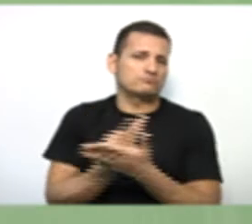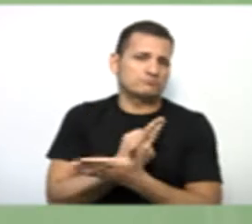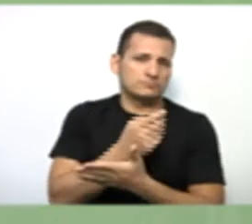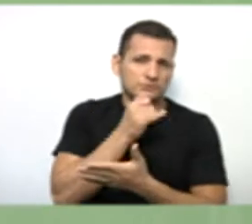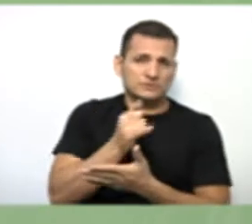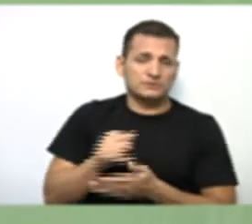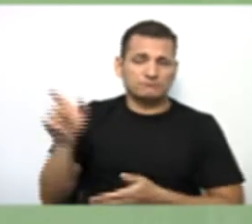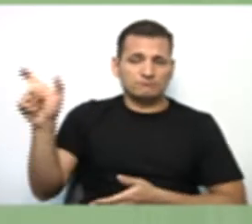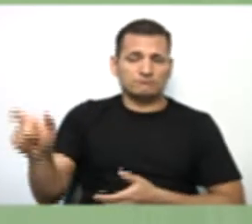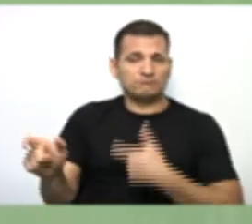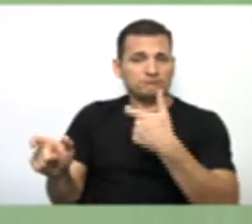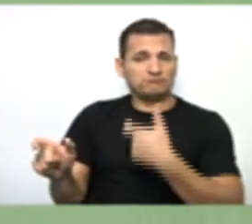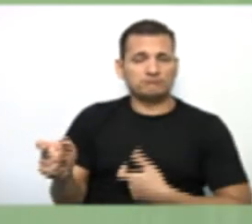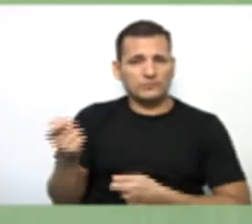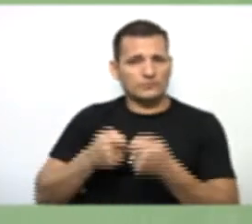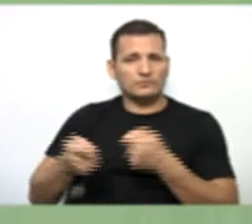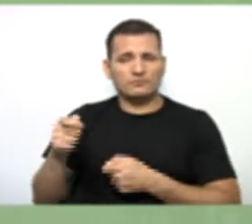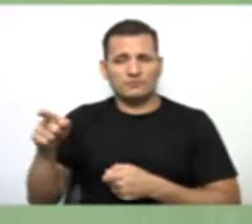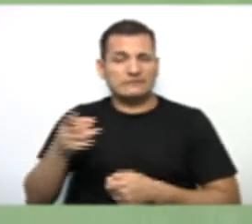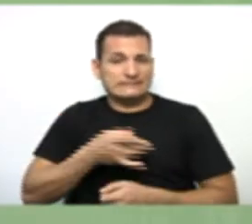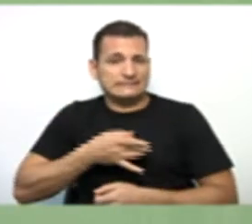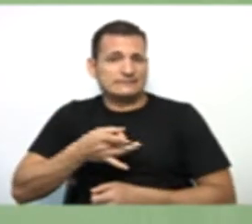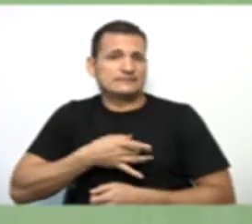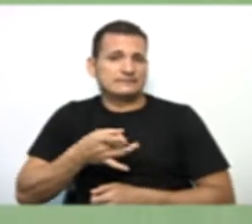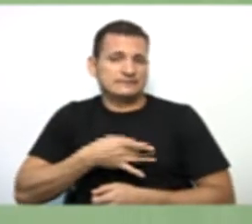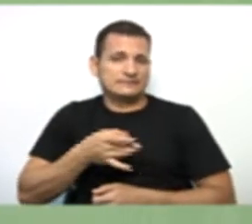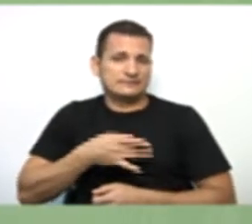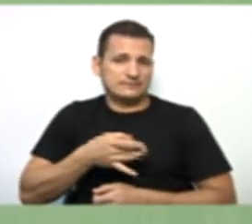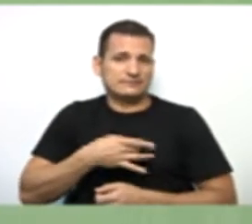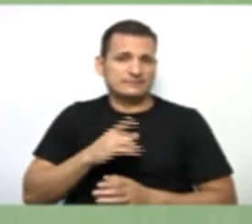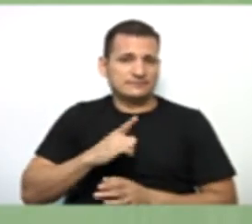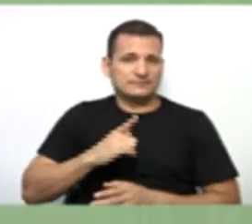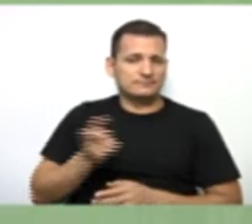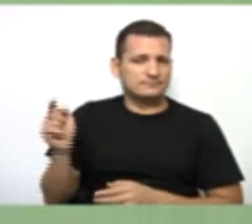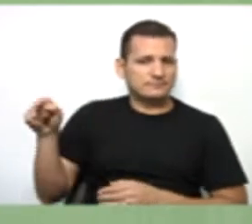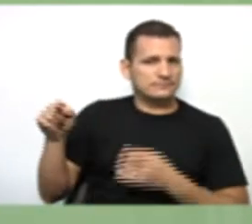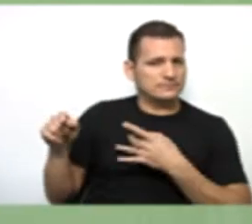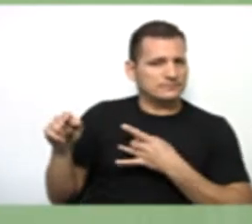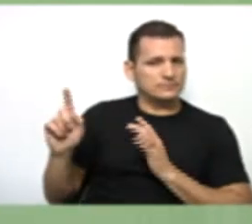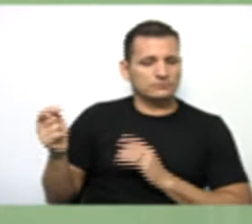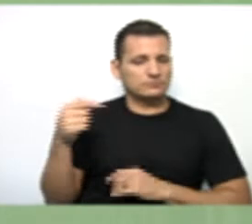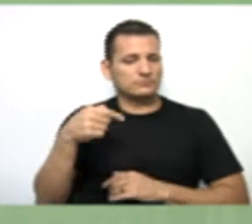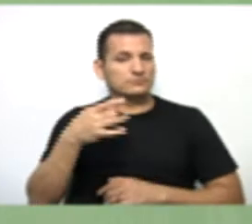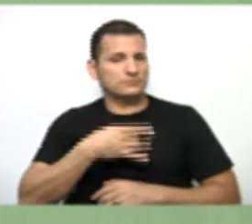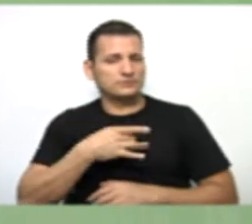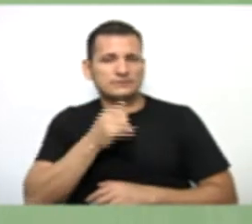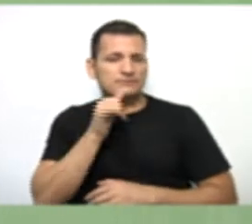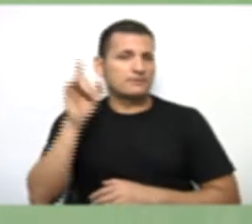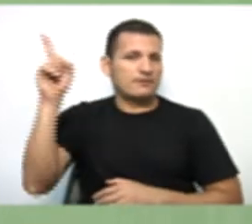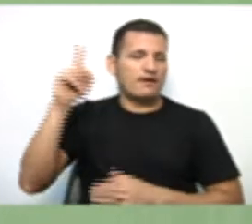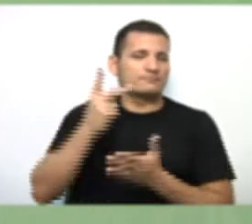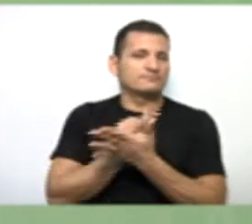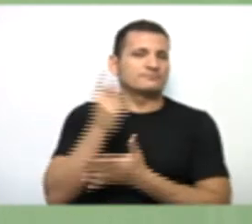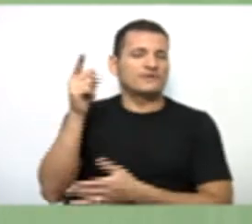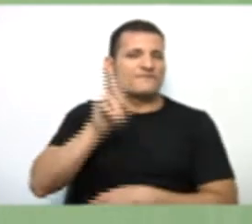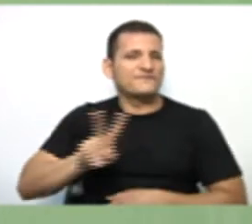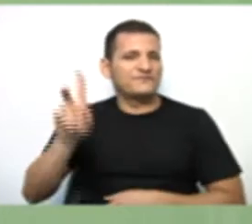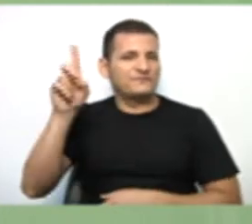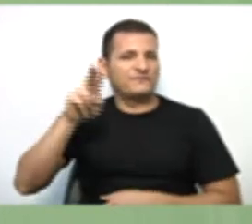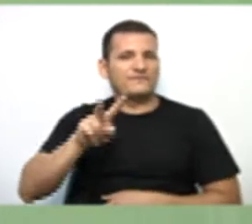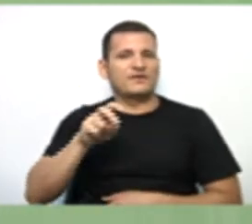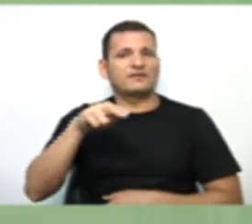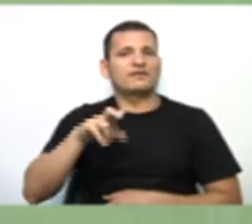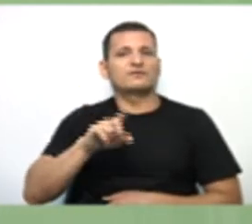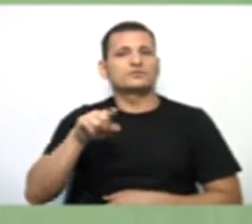quando um dos negociadores teme represálias, não é, do outro lado. Por exemplo, o que está acontecendo na Venezuela, não é? Ou